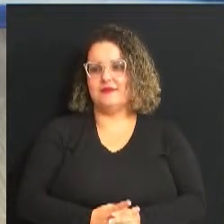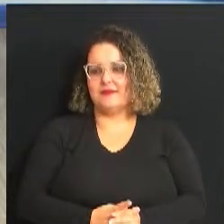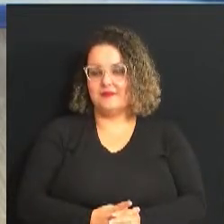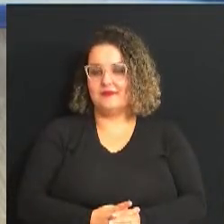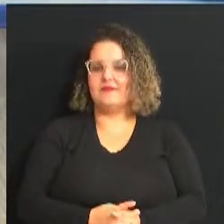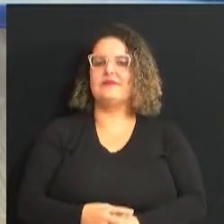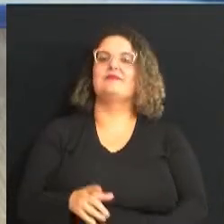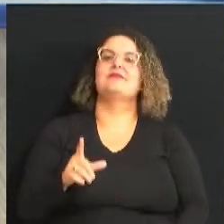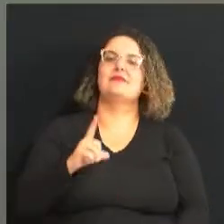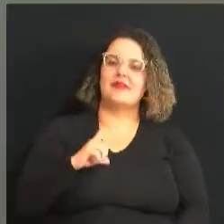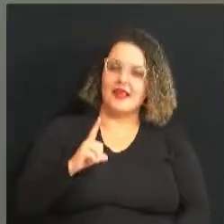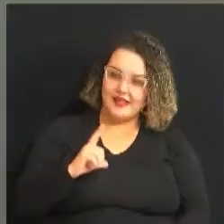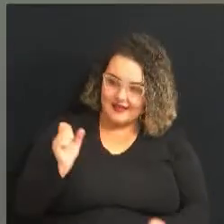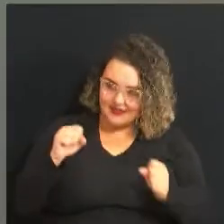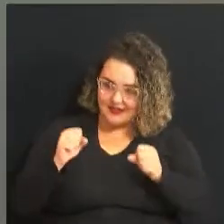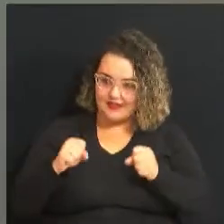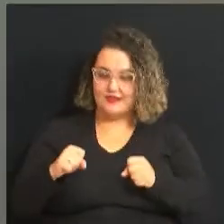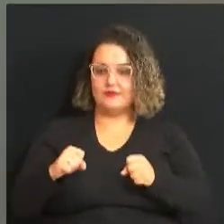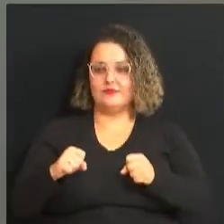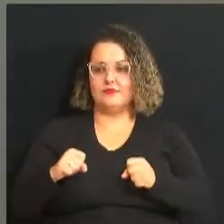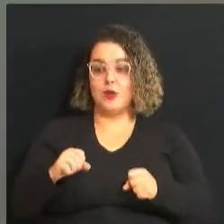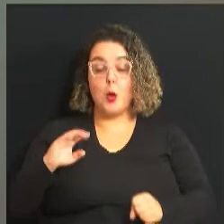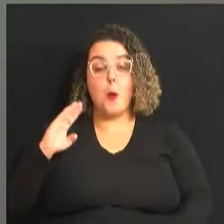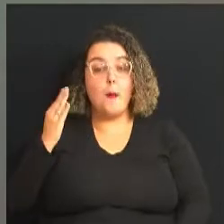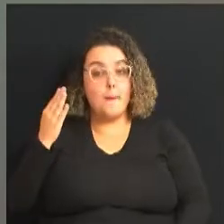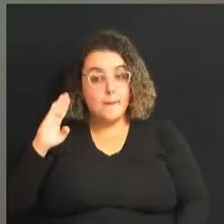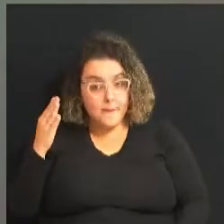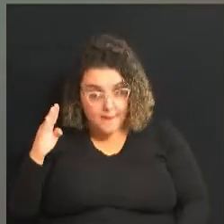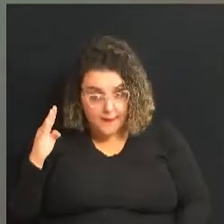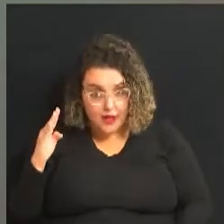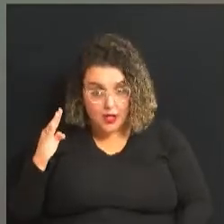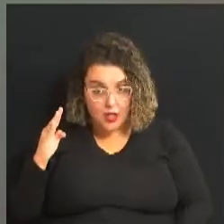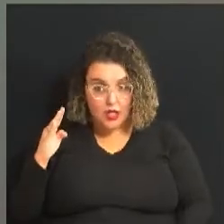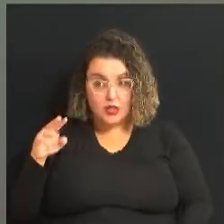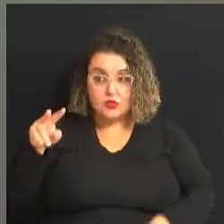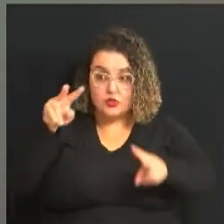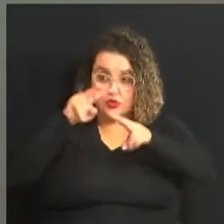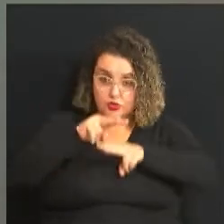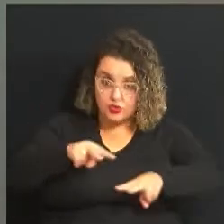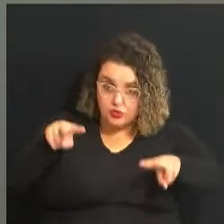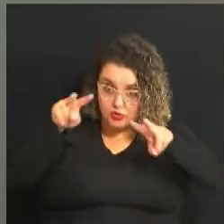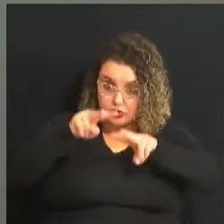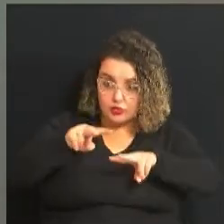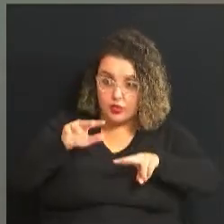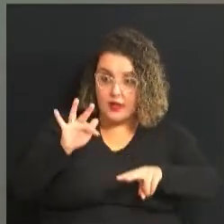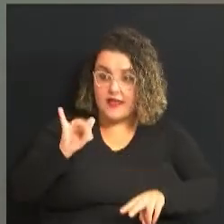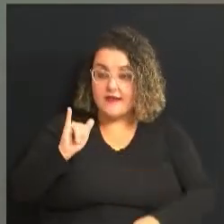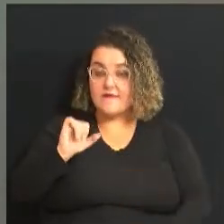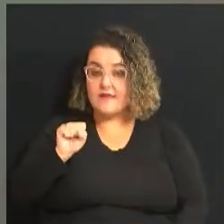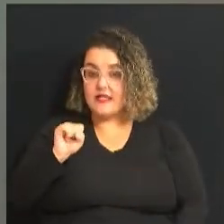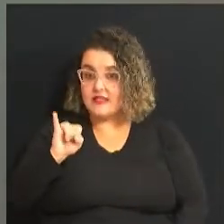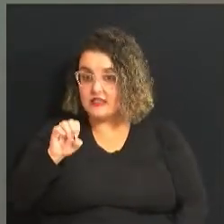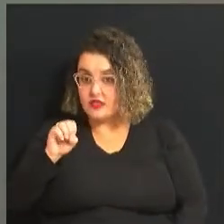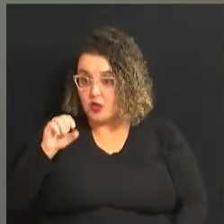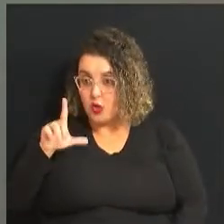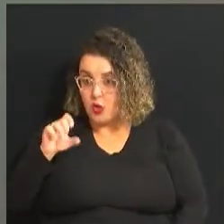Existe sim. Do ponto de vista biológico, do ponto de vista fisiológico, o melhor período para engravidar seria